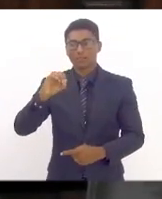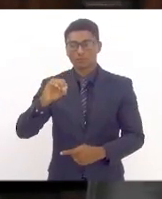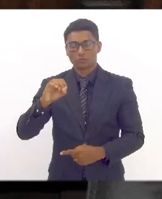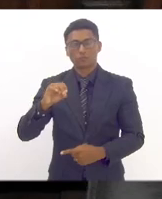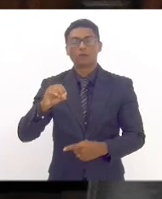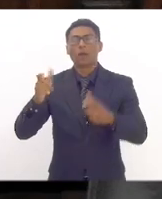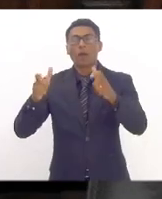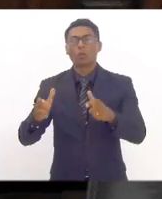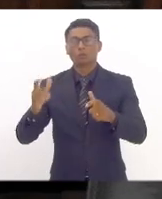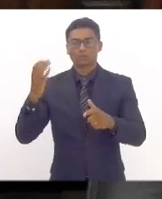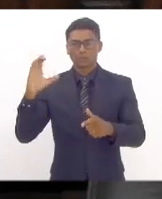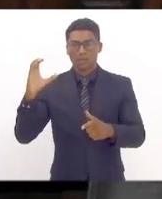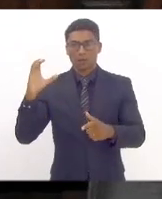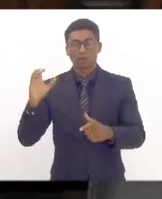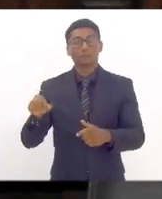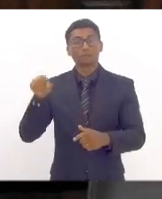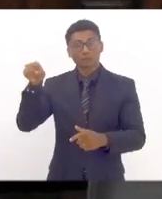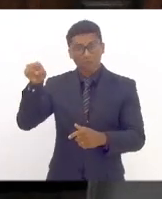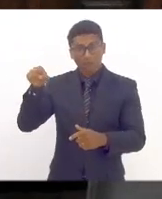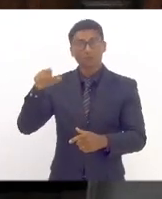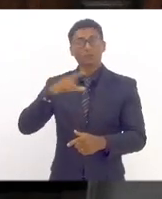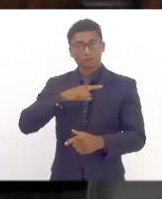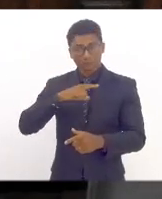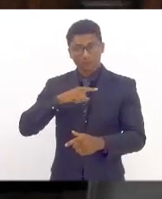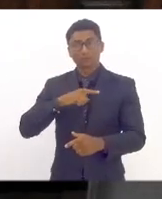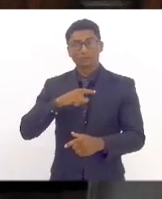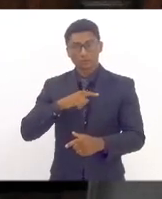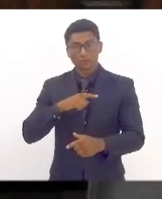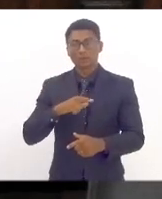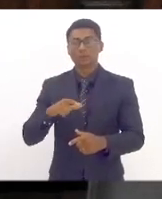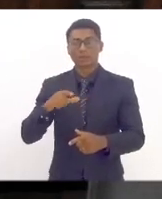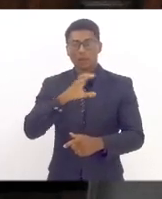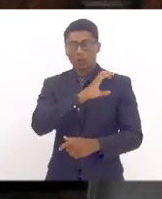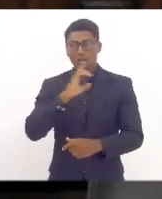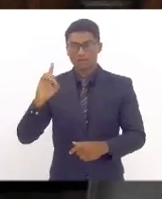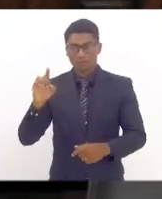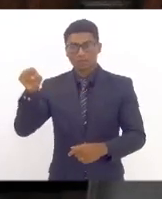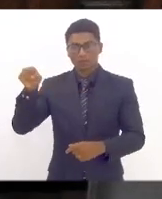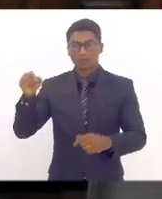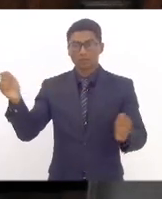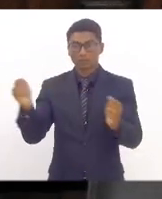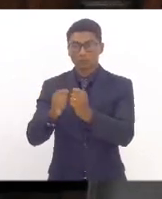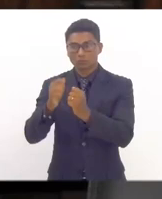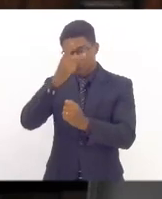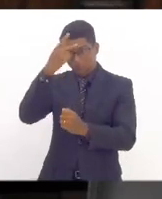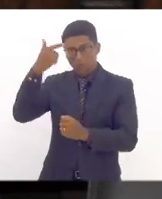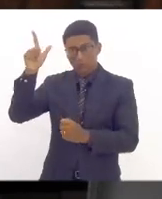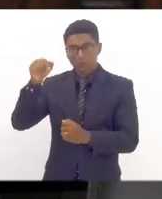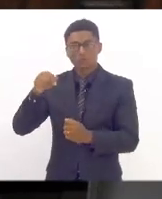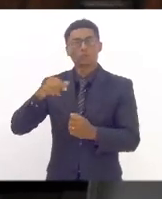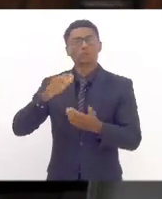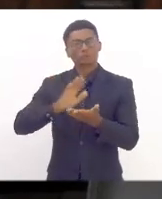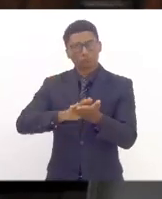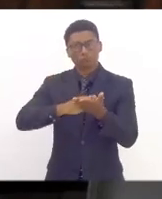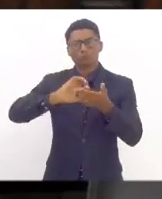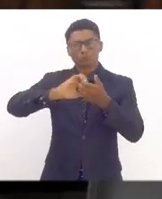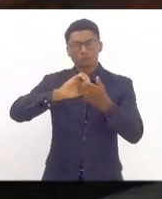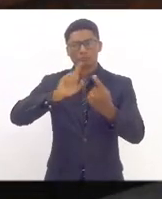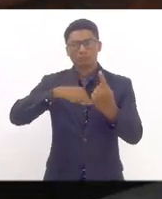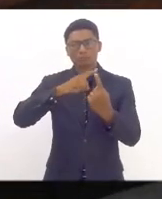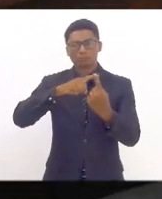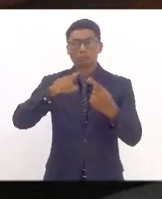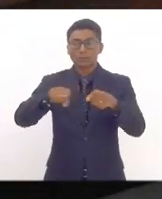Passo das Artes que ela coordena coletivamente com outros eh outras pessoas eu quero saudar aqui a Mila para essa homenagem e quero saudar também